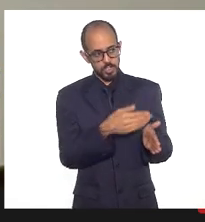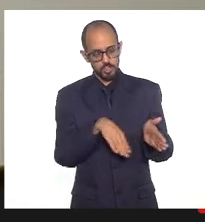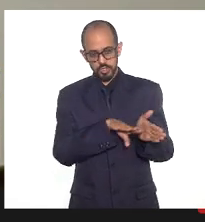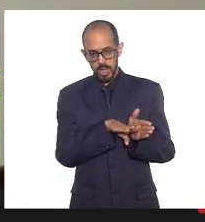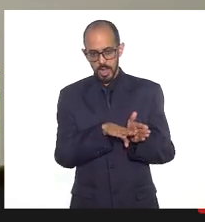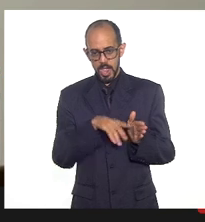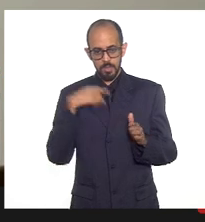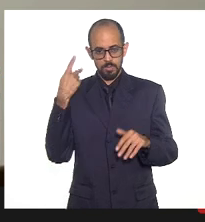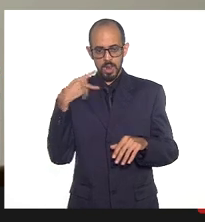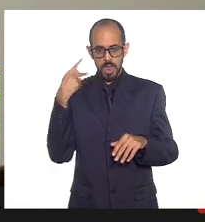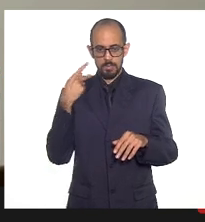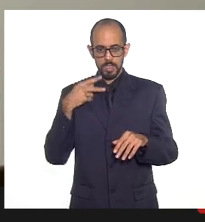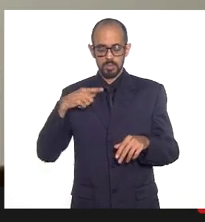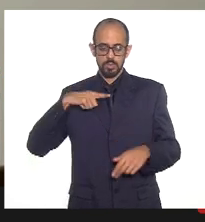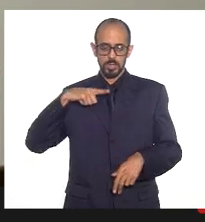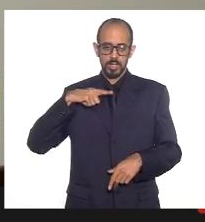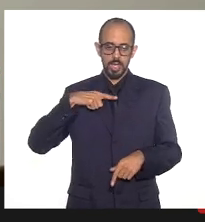sobre participação